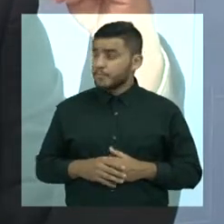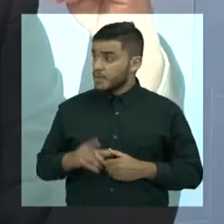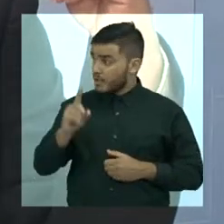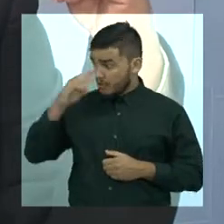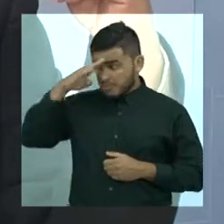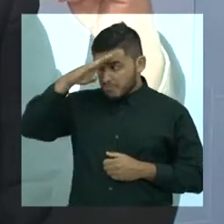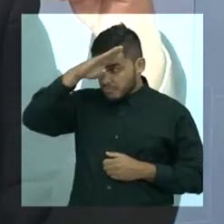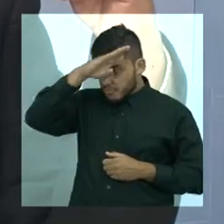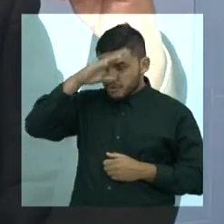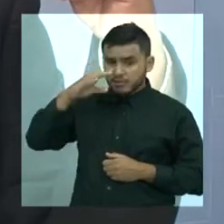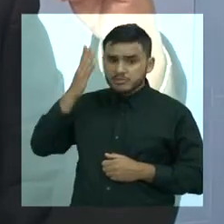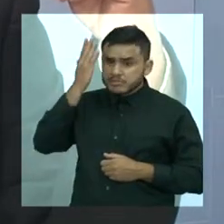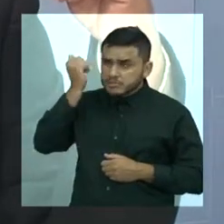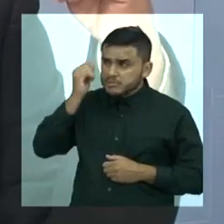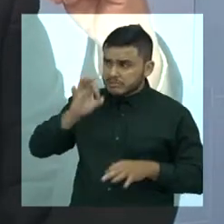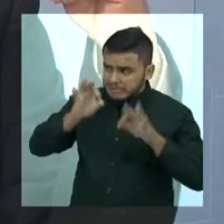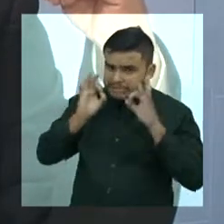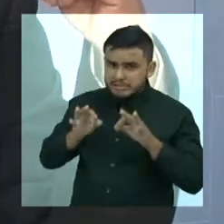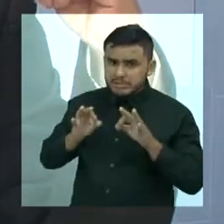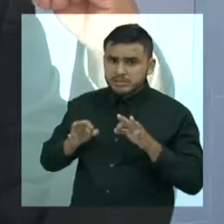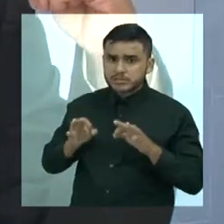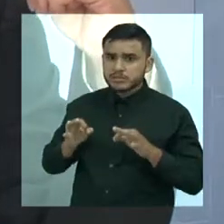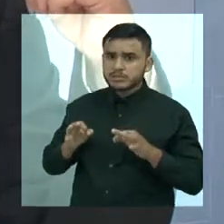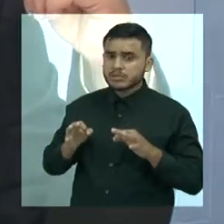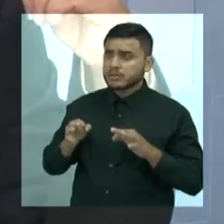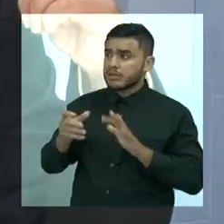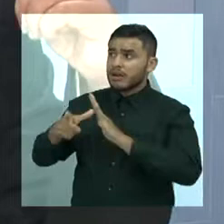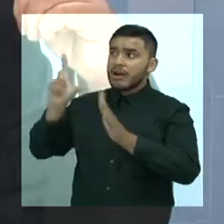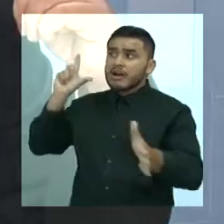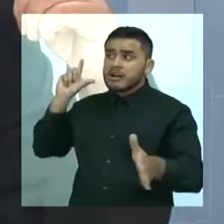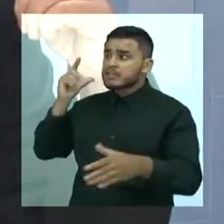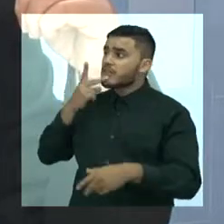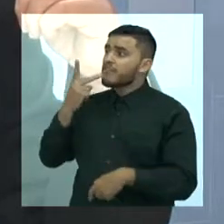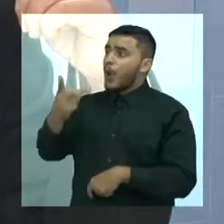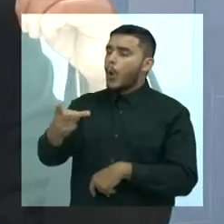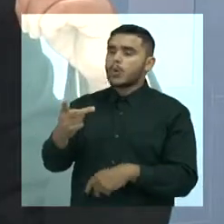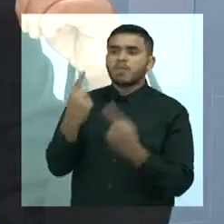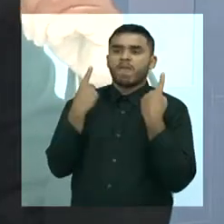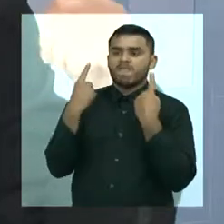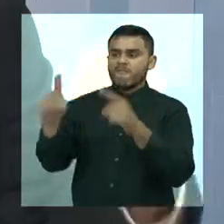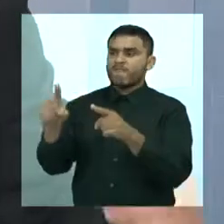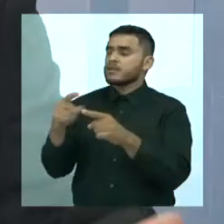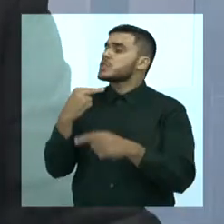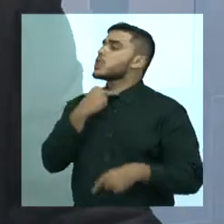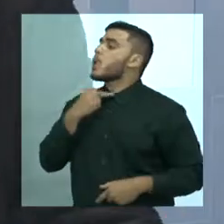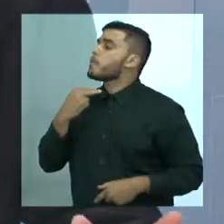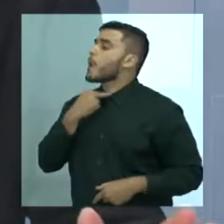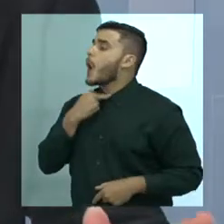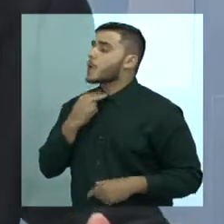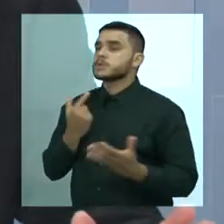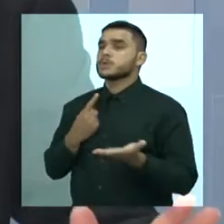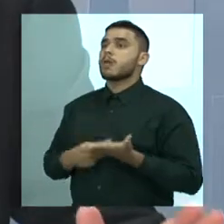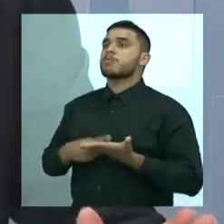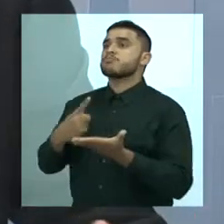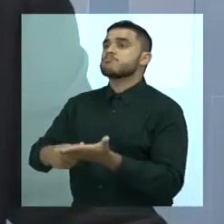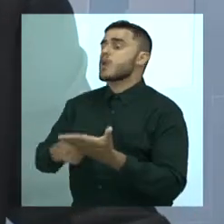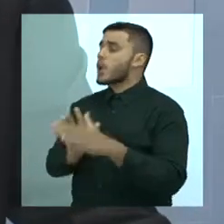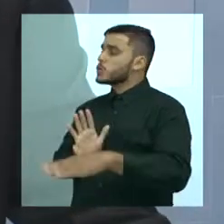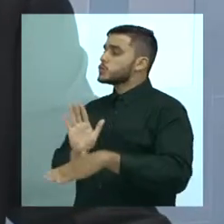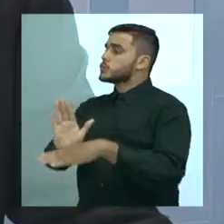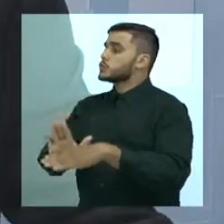Messias Bolsonaro vai voltar atrás de tudo que disse contra a velha política? Porque, se você parar para